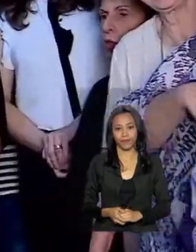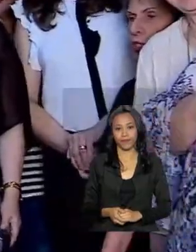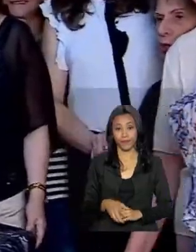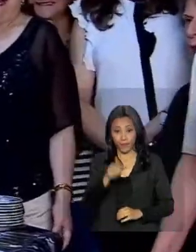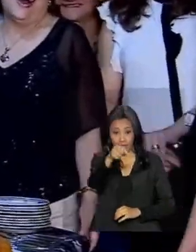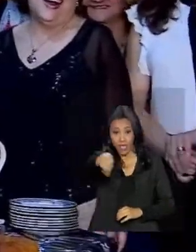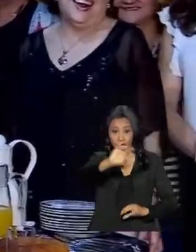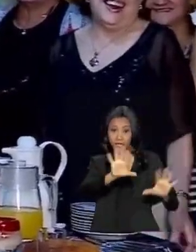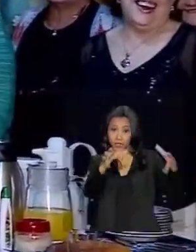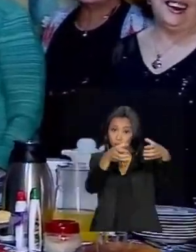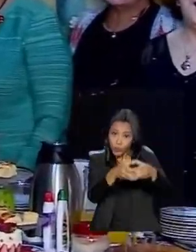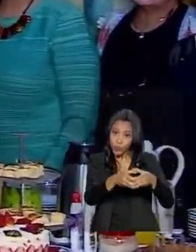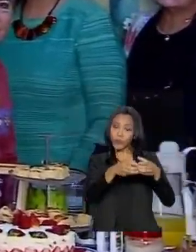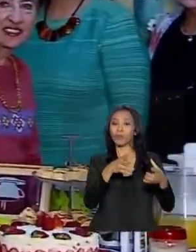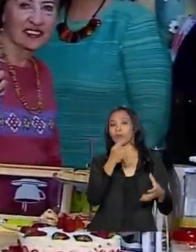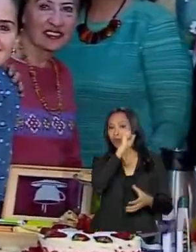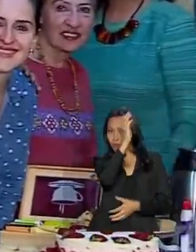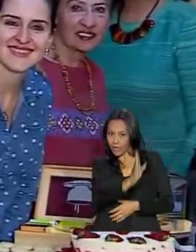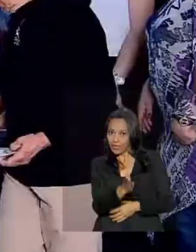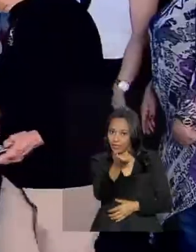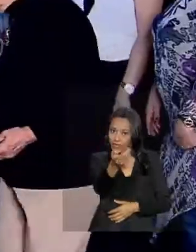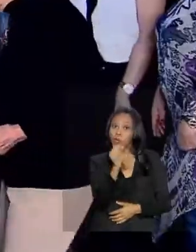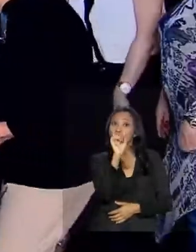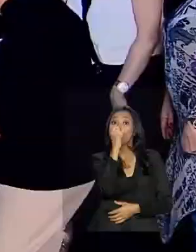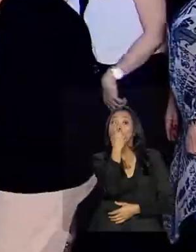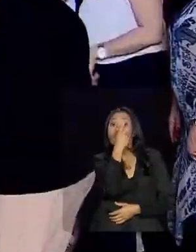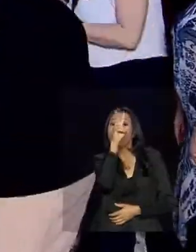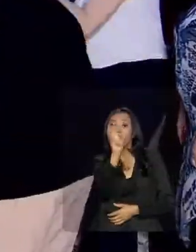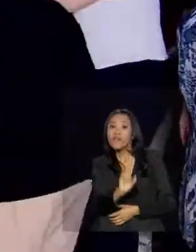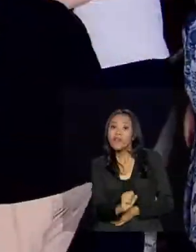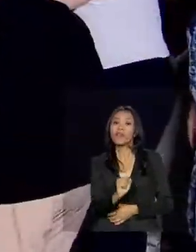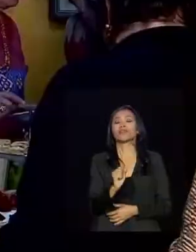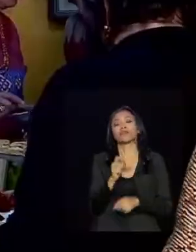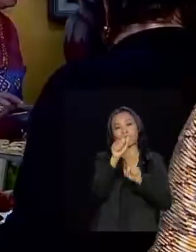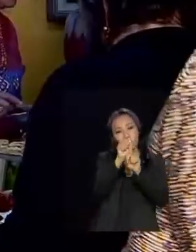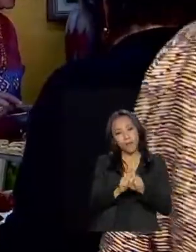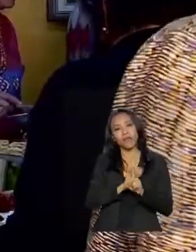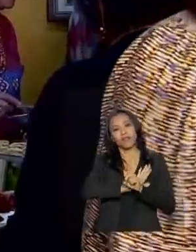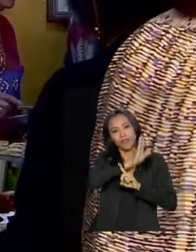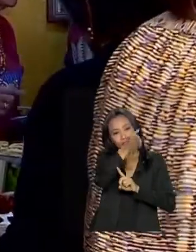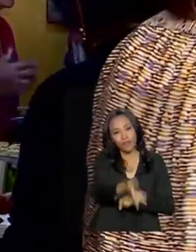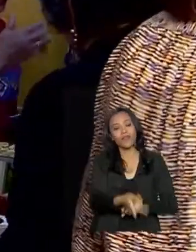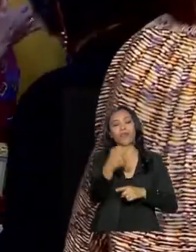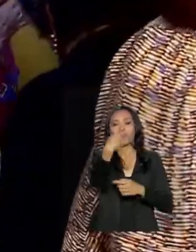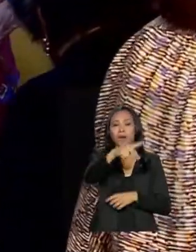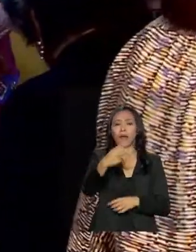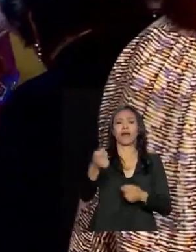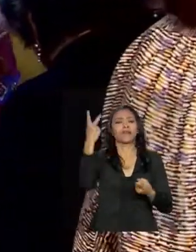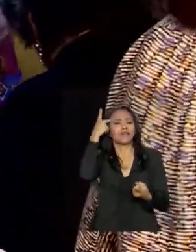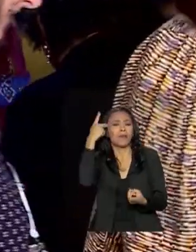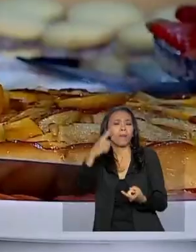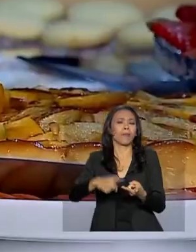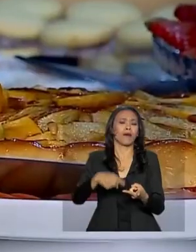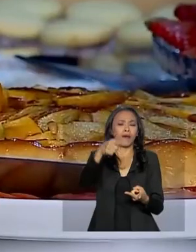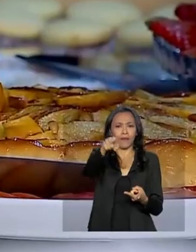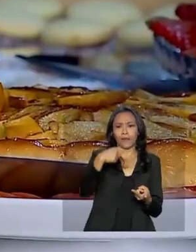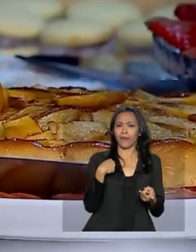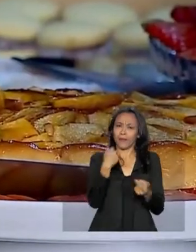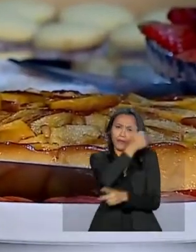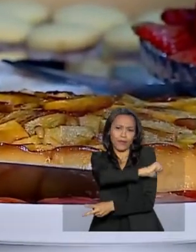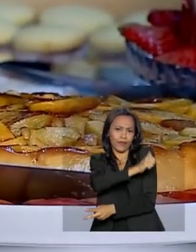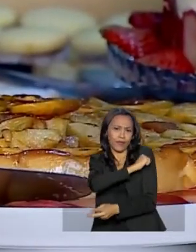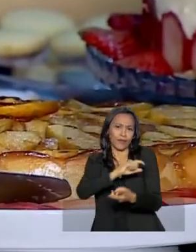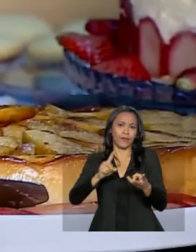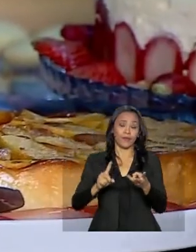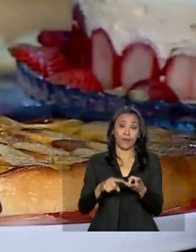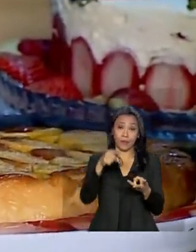Este grupo de brasileiras se reúne uma vez por mês na capital paraguaia. São paulistas, cariocas, pernambucanas que deixaram o